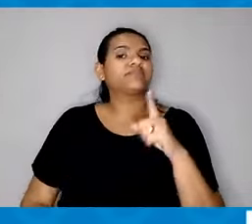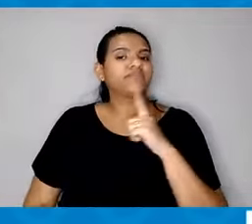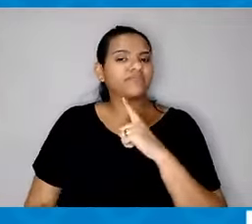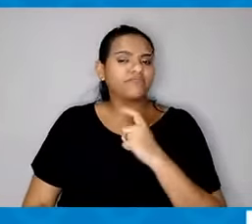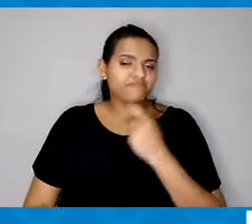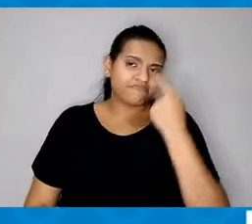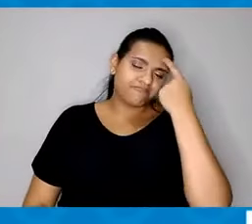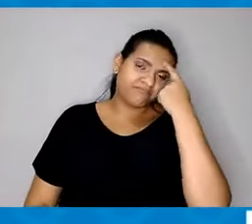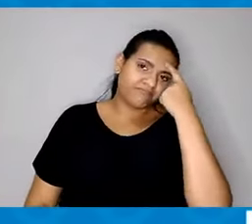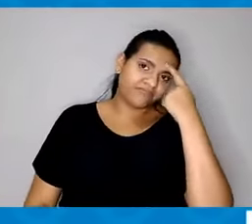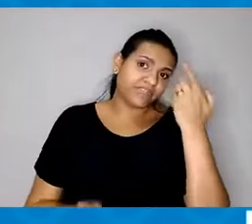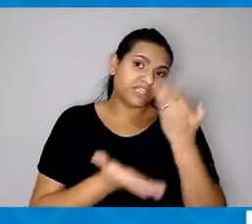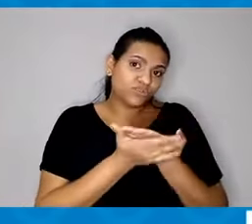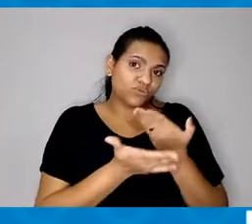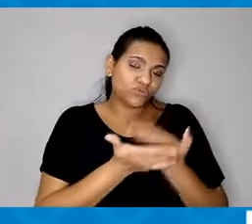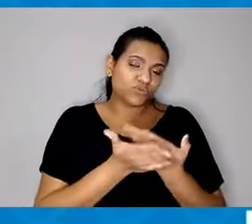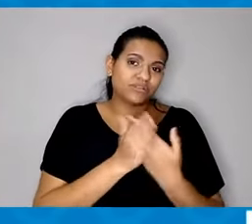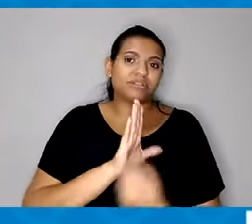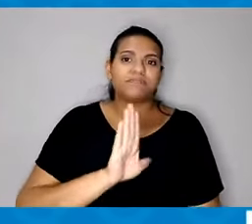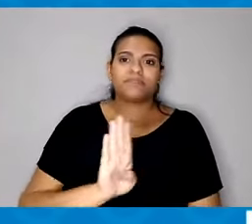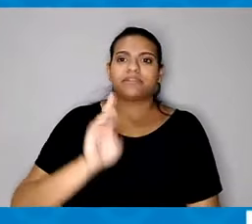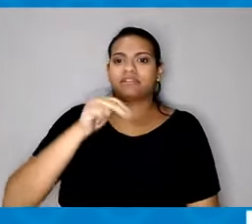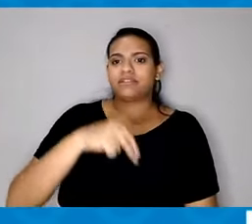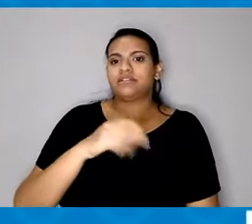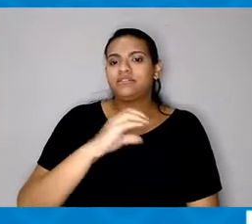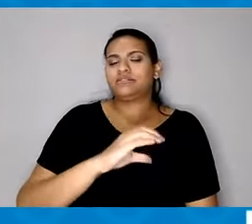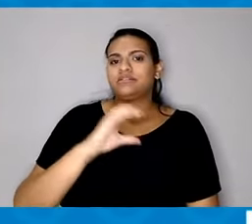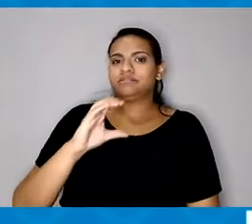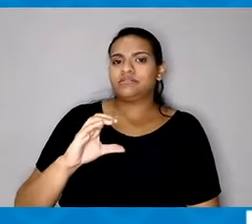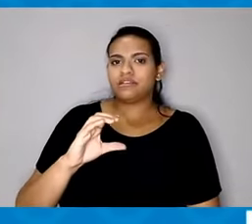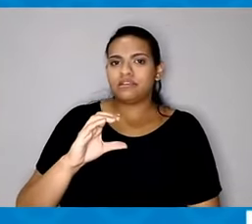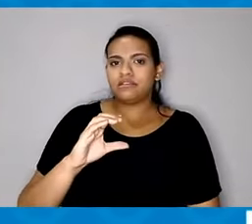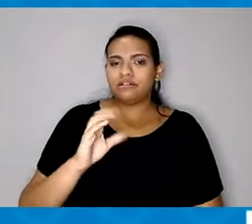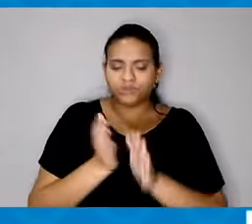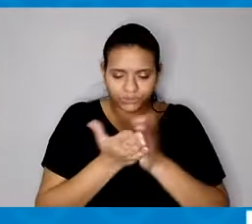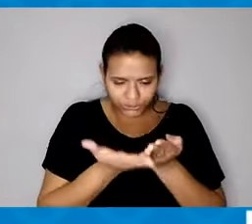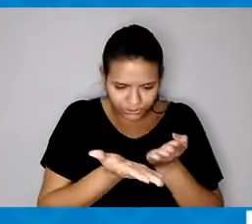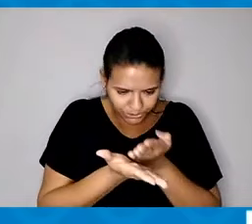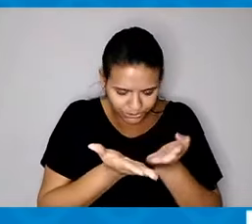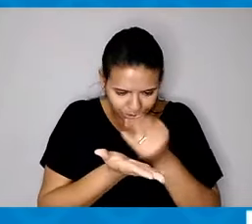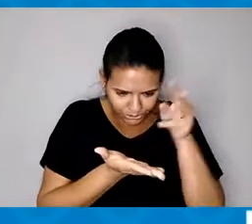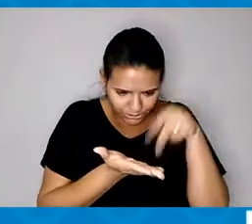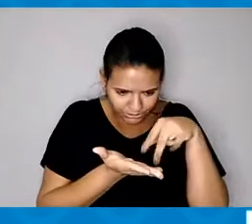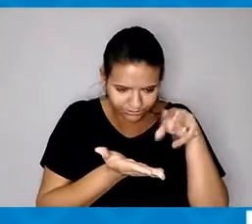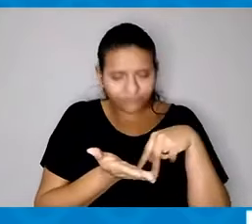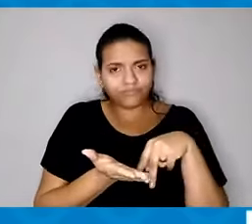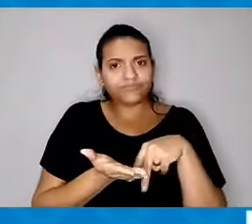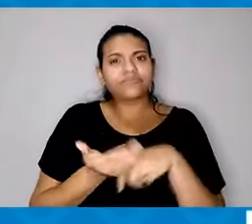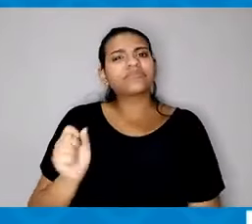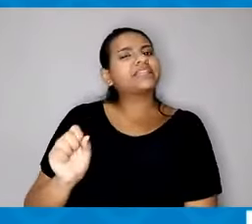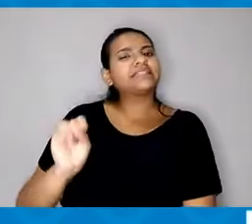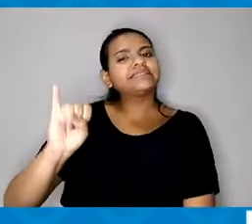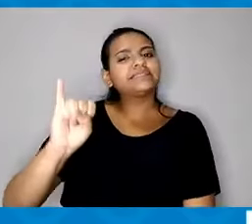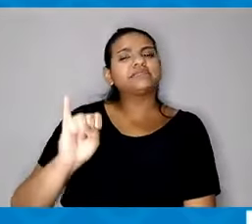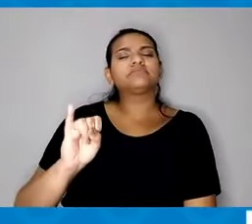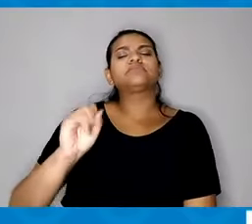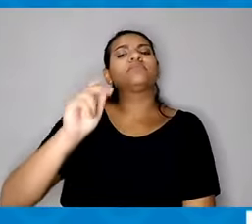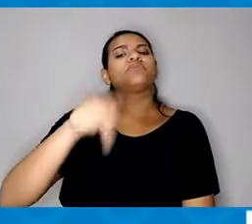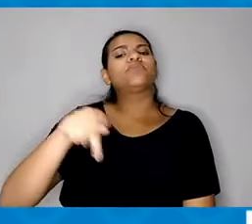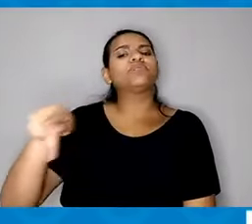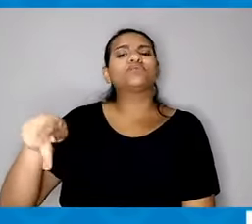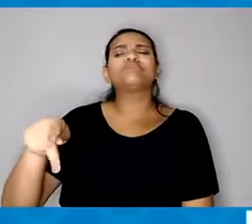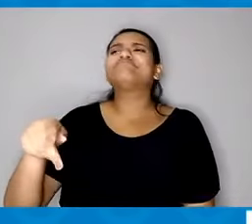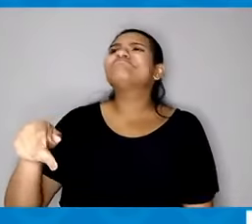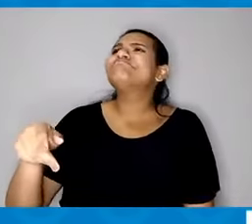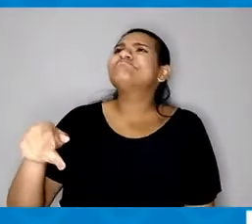e se identificar ali. Então, assim, se o professor está sem tempo de estudar uma determinada metodologia ativa, por que